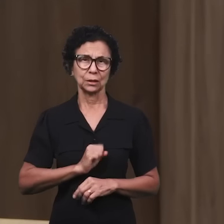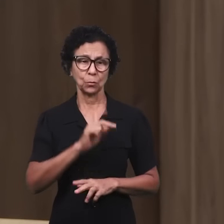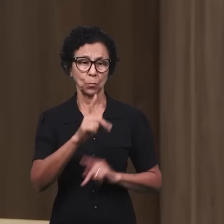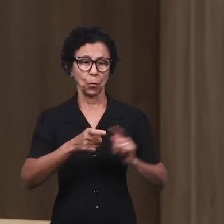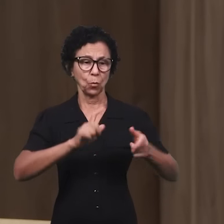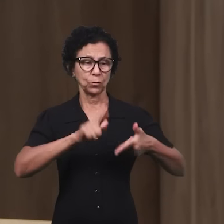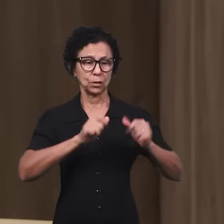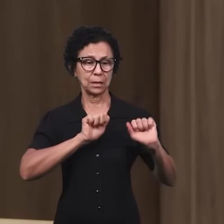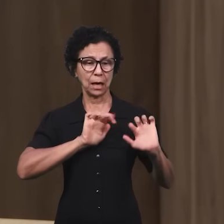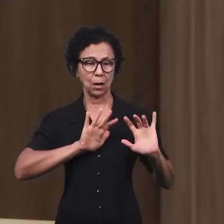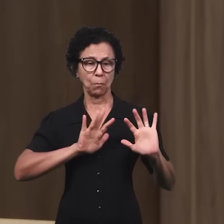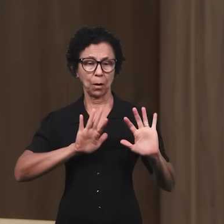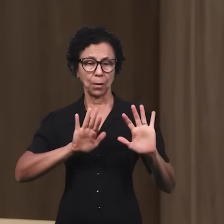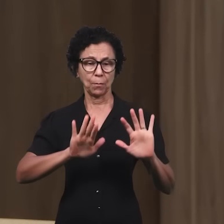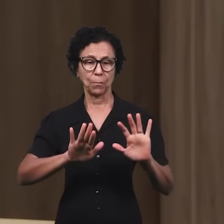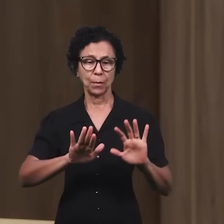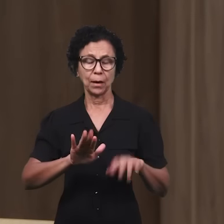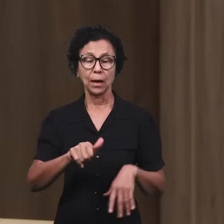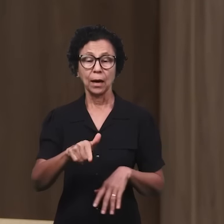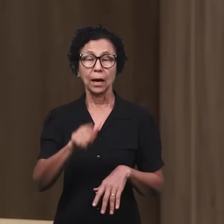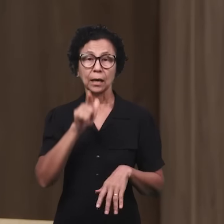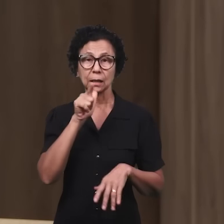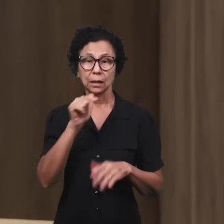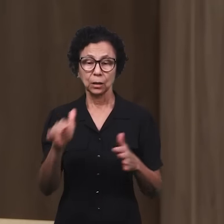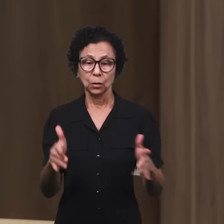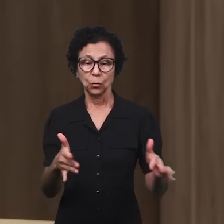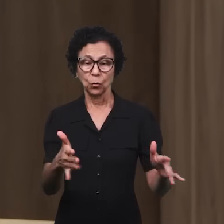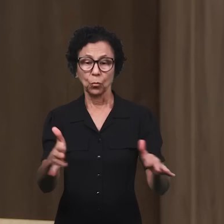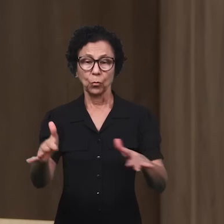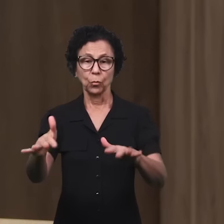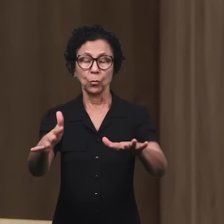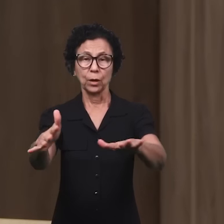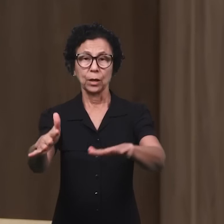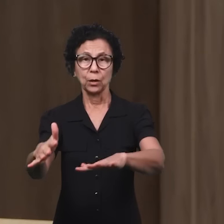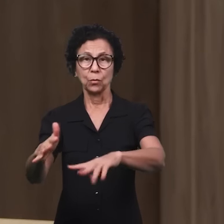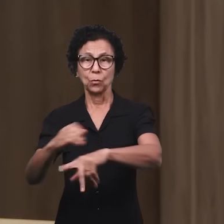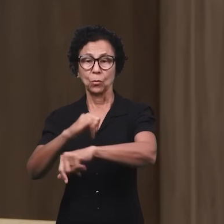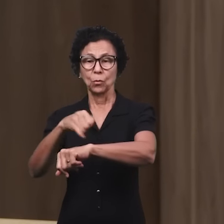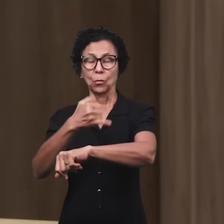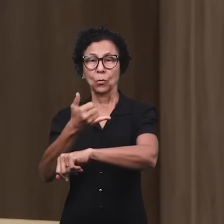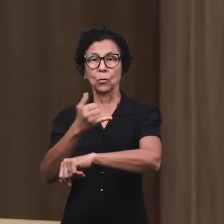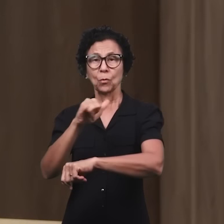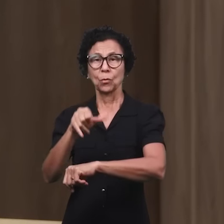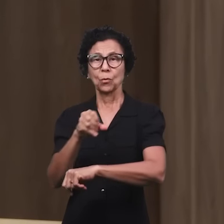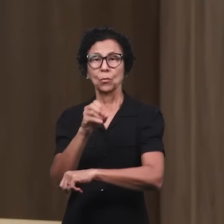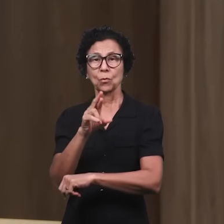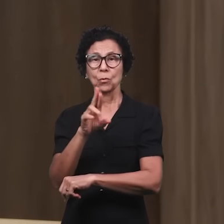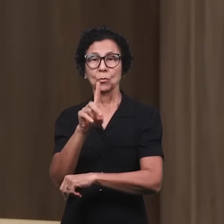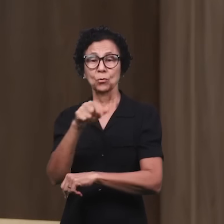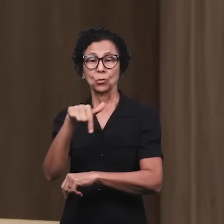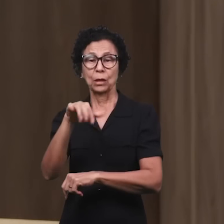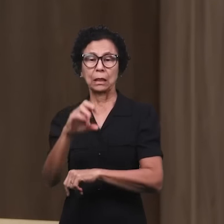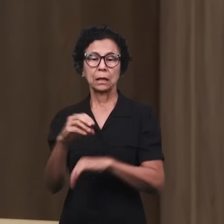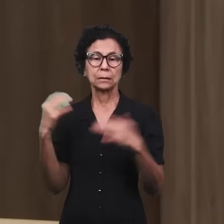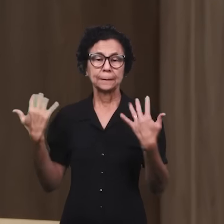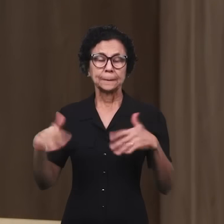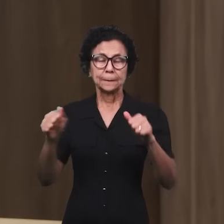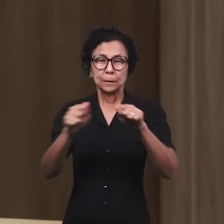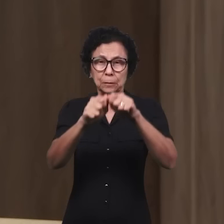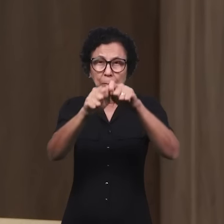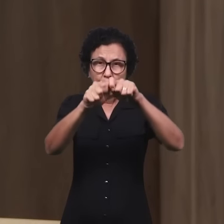nem um passo. O pé estava no ar. E o negócio não tinha aberto ainda, mas não, o Senhor prometeu, a arca está indo. Amém. A gente crê no